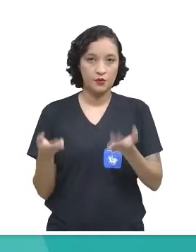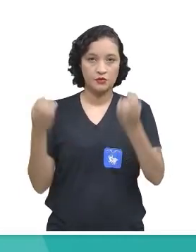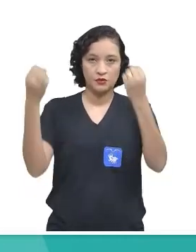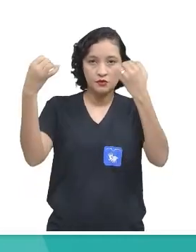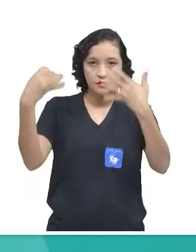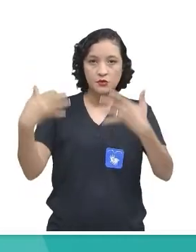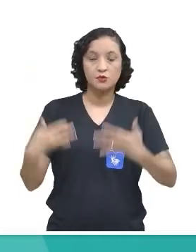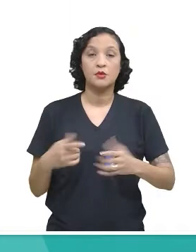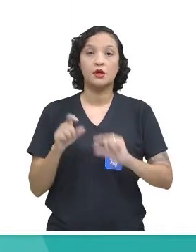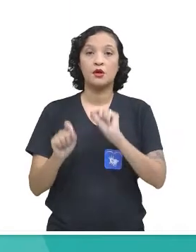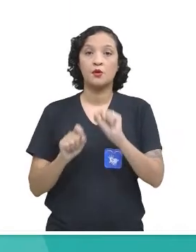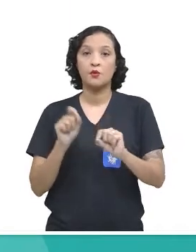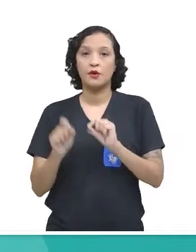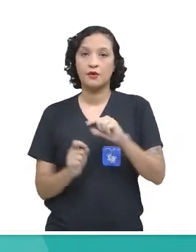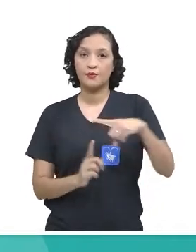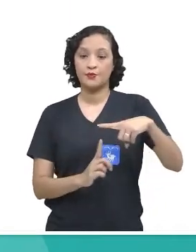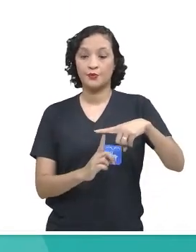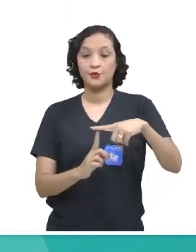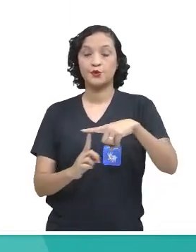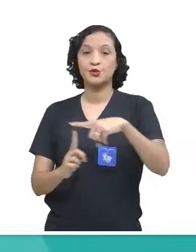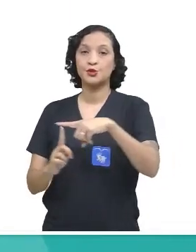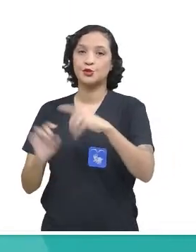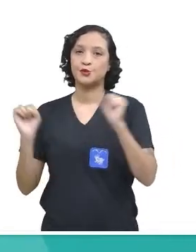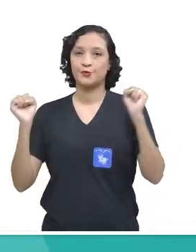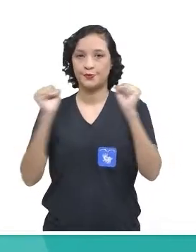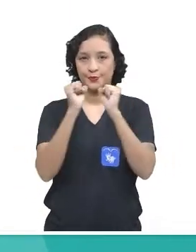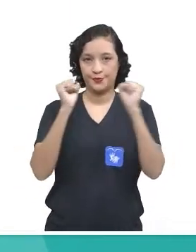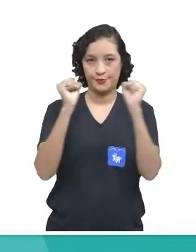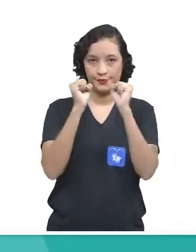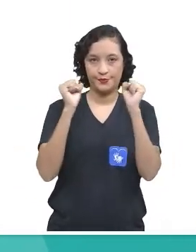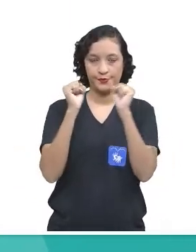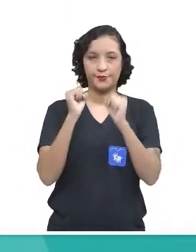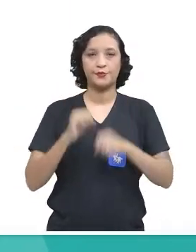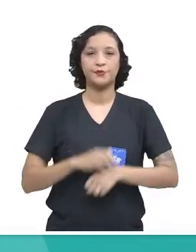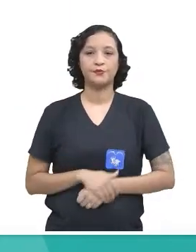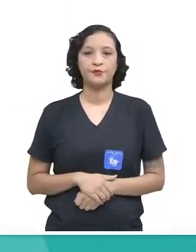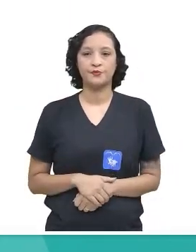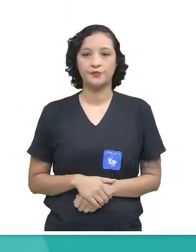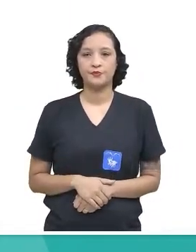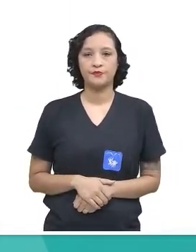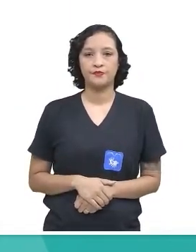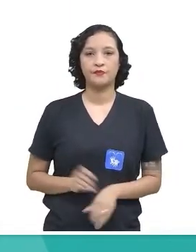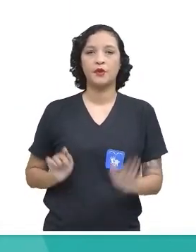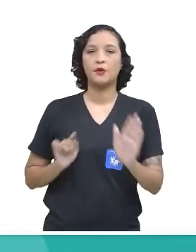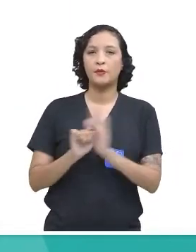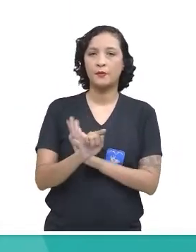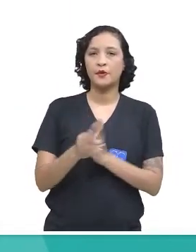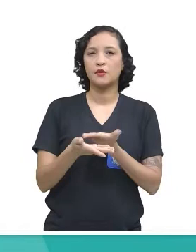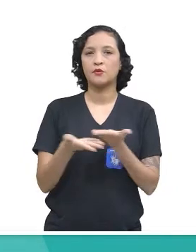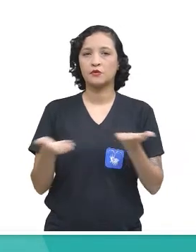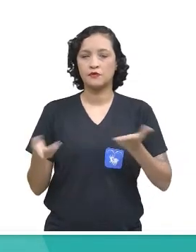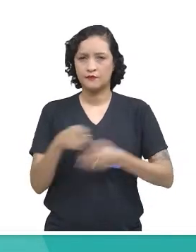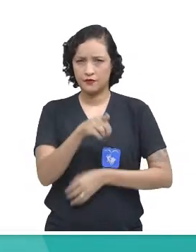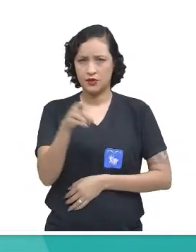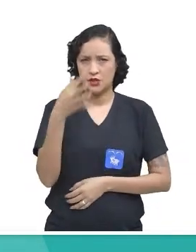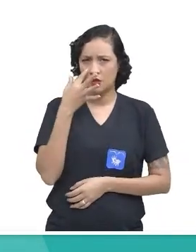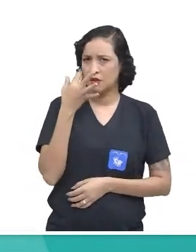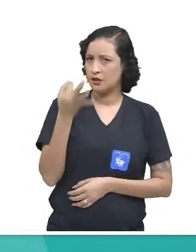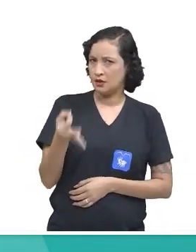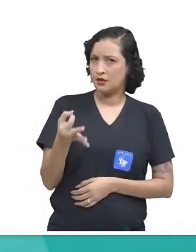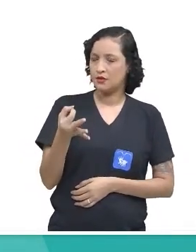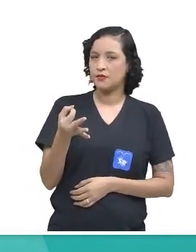os níveis de atividade física. E eu pergunto a vocês já prestaram